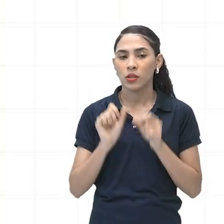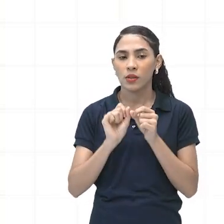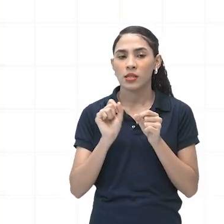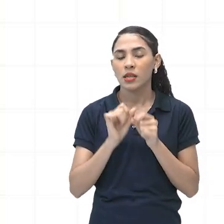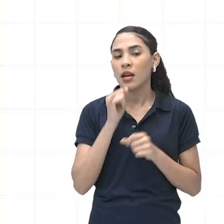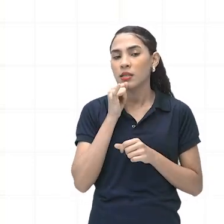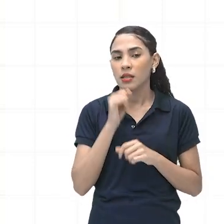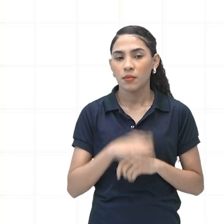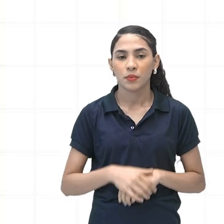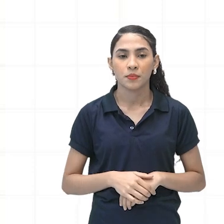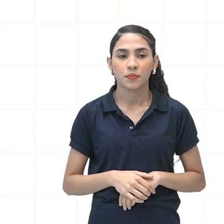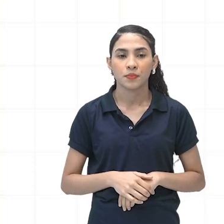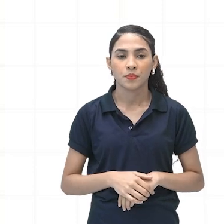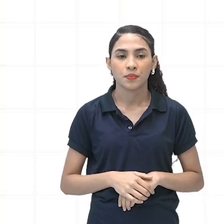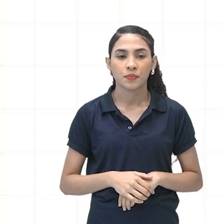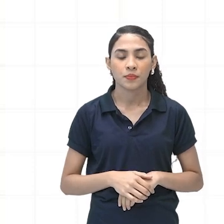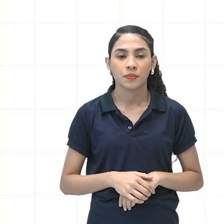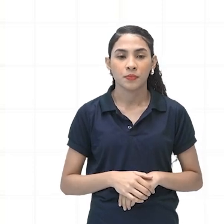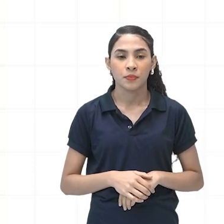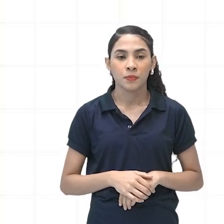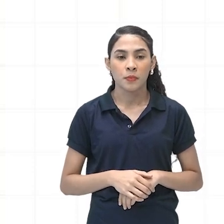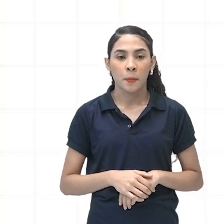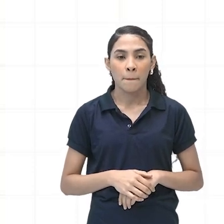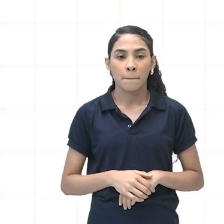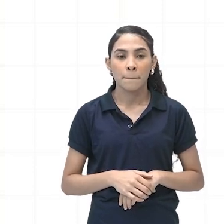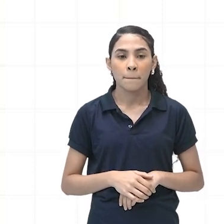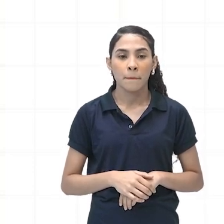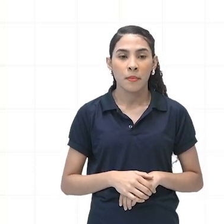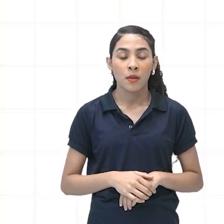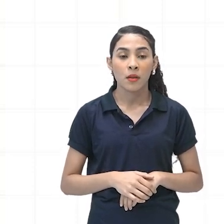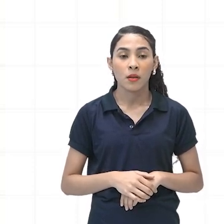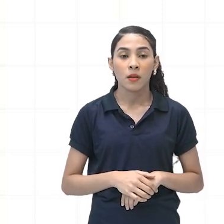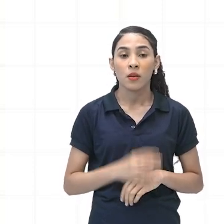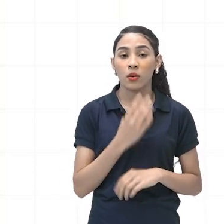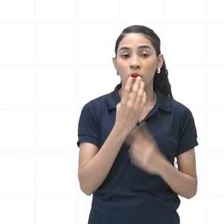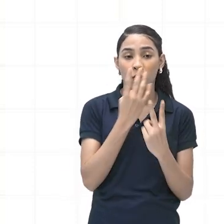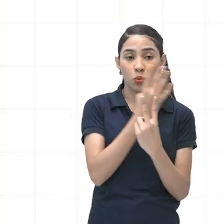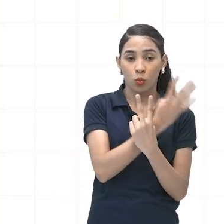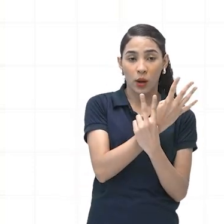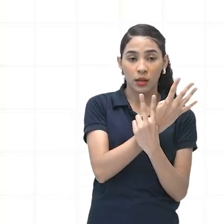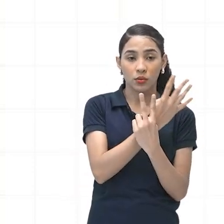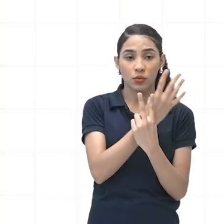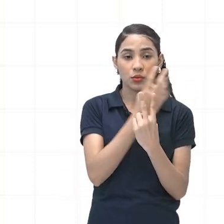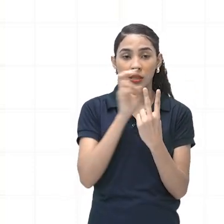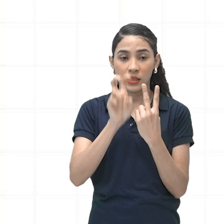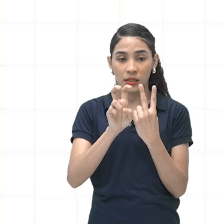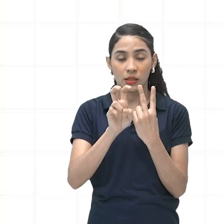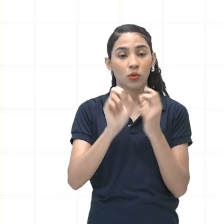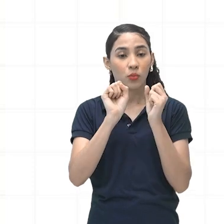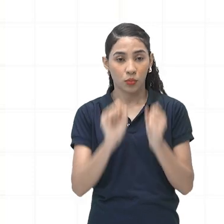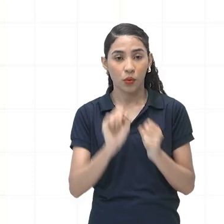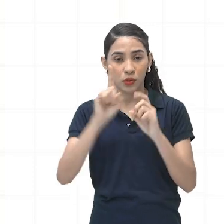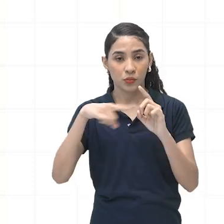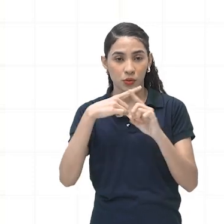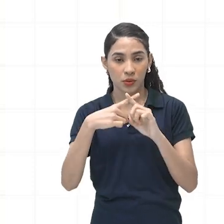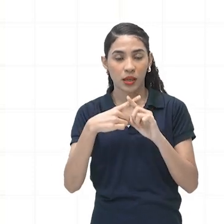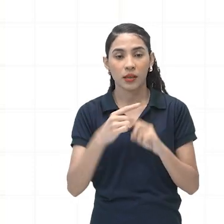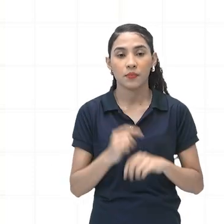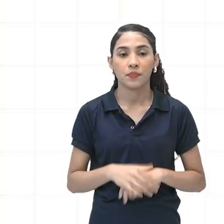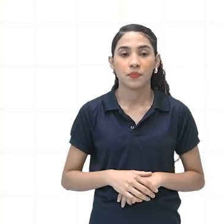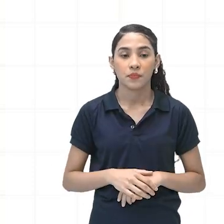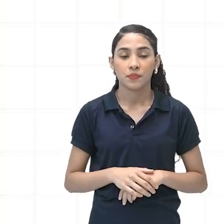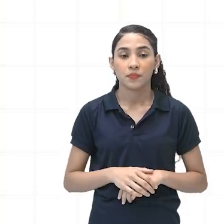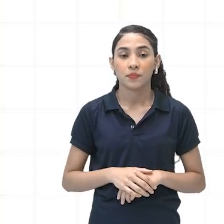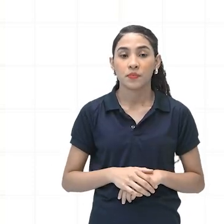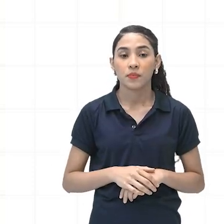ó, o 4 e o 5, eu posso multiplicar de tal